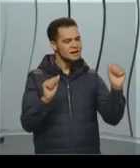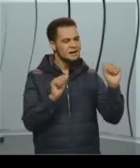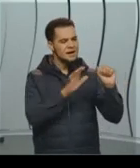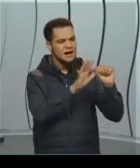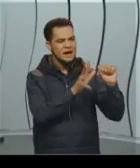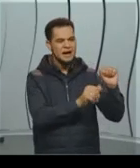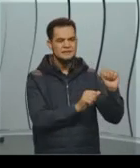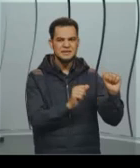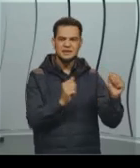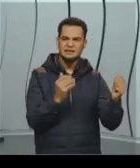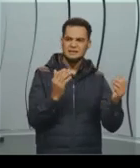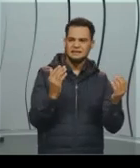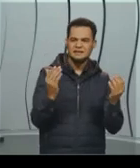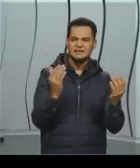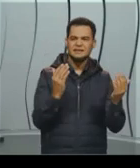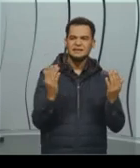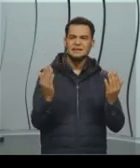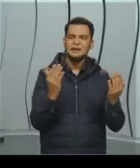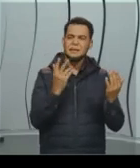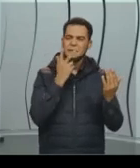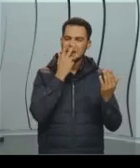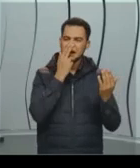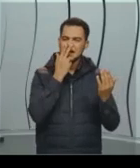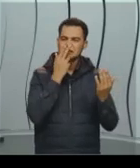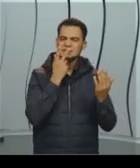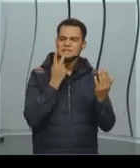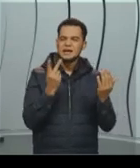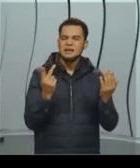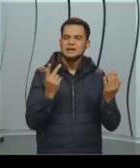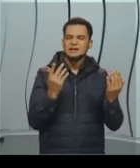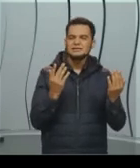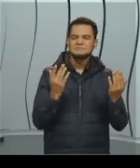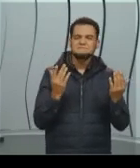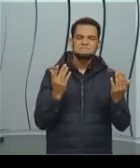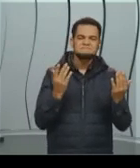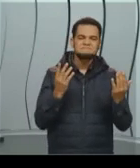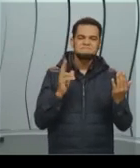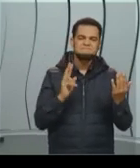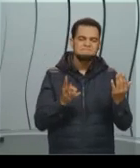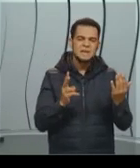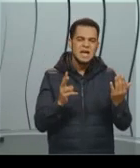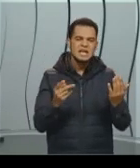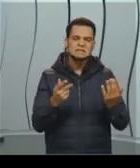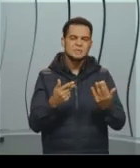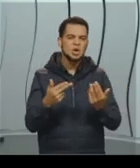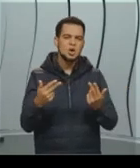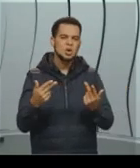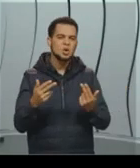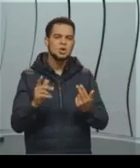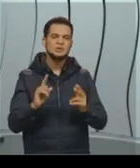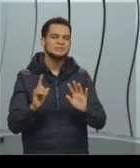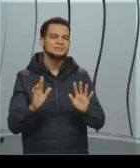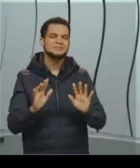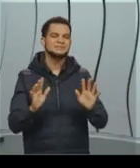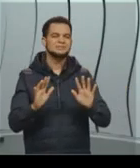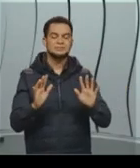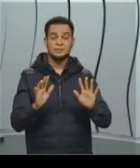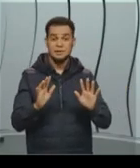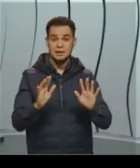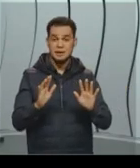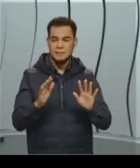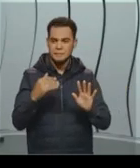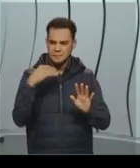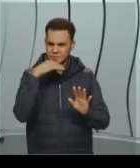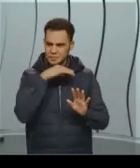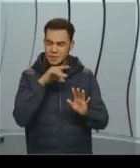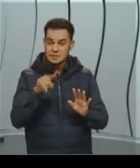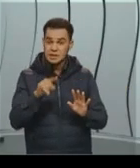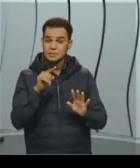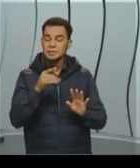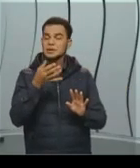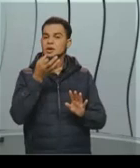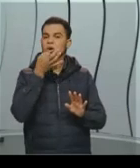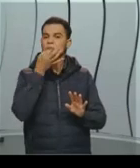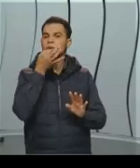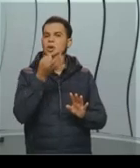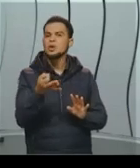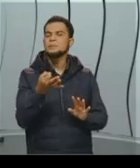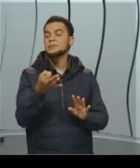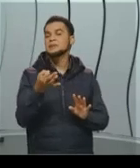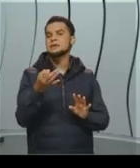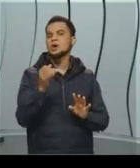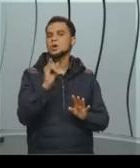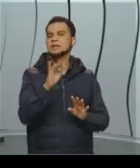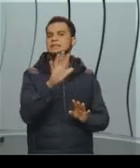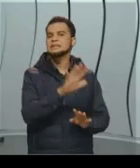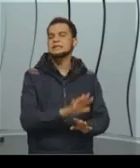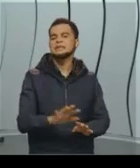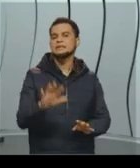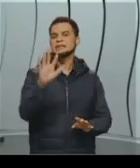a mesma, né, na África do Sul. Então, se a gente consegue ver isso, né, por opinião internacional, vamos dizer assim, né,